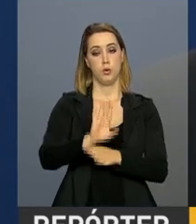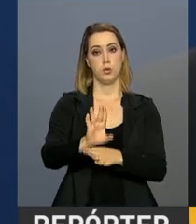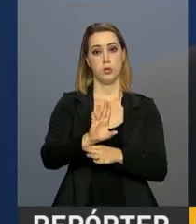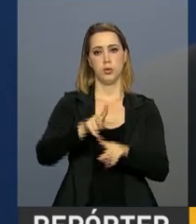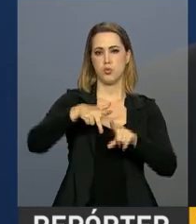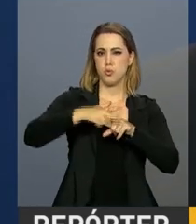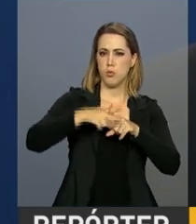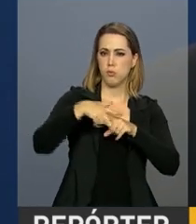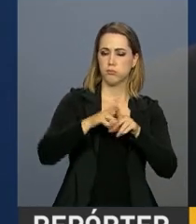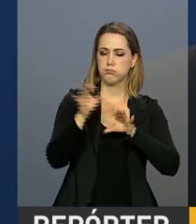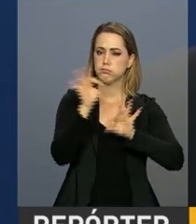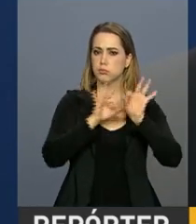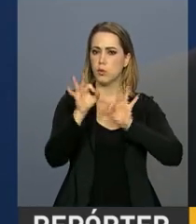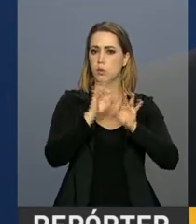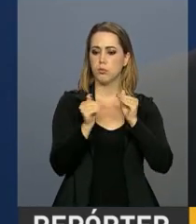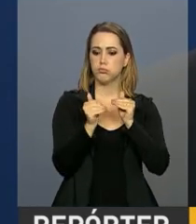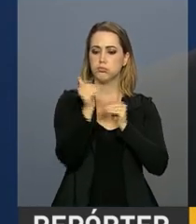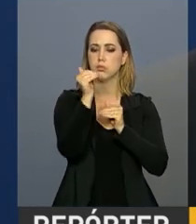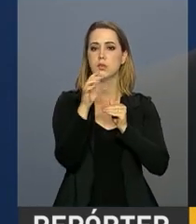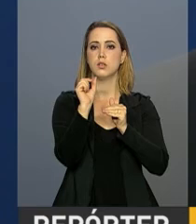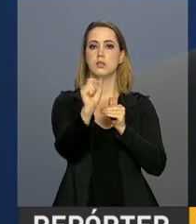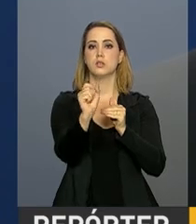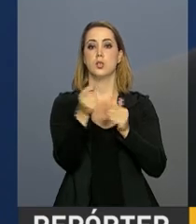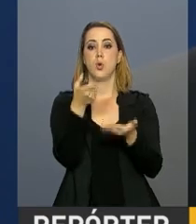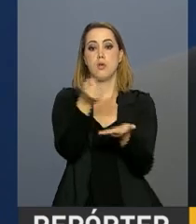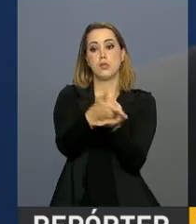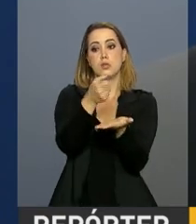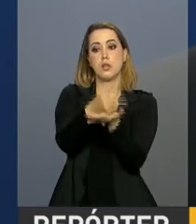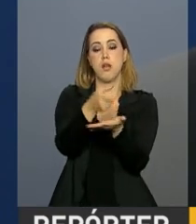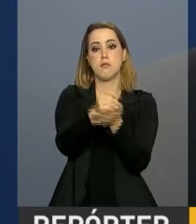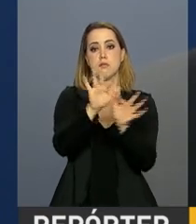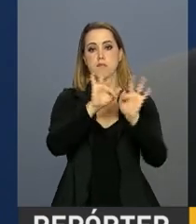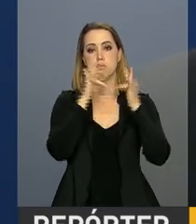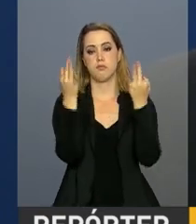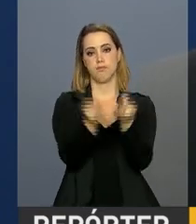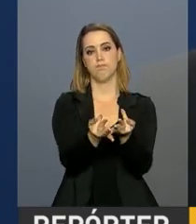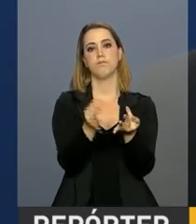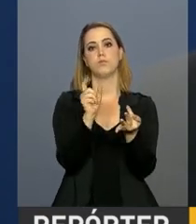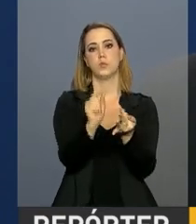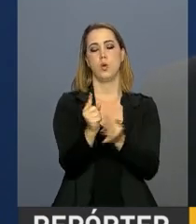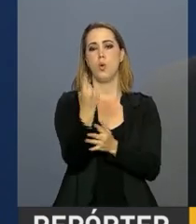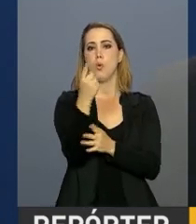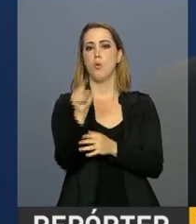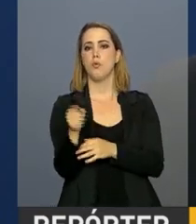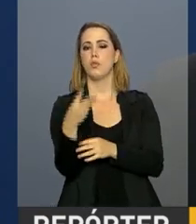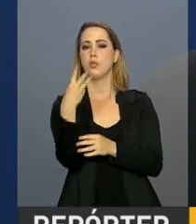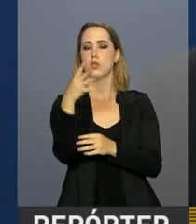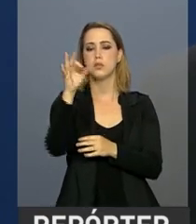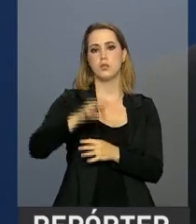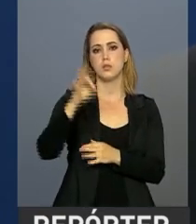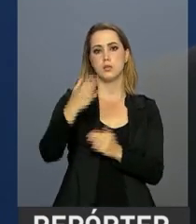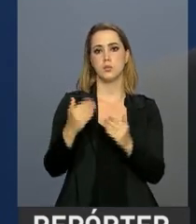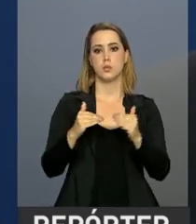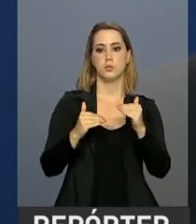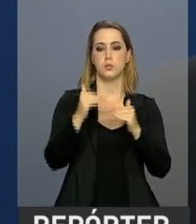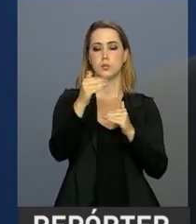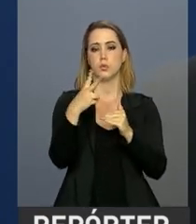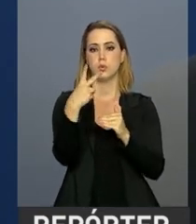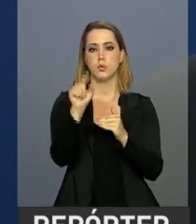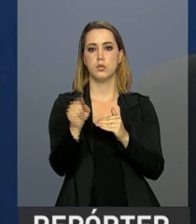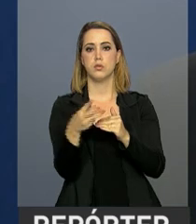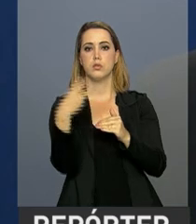foi o crescimento da despesa de consumo das famílias, que foi revisada de 1,3% para